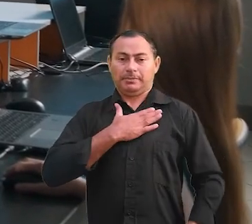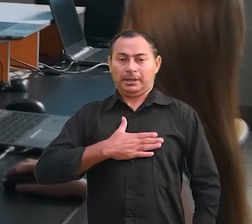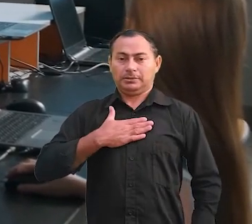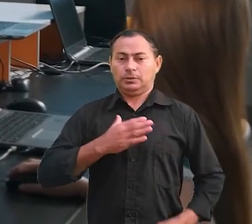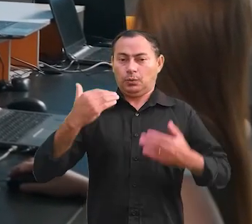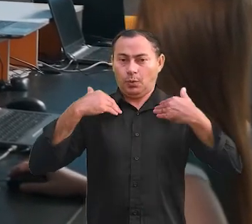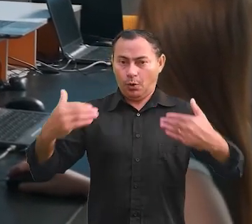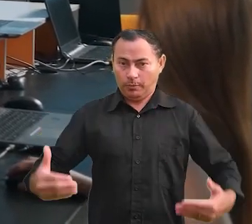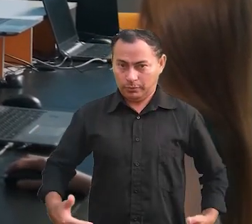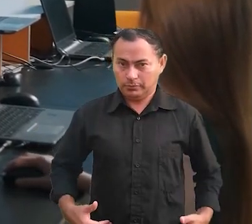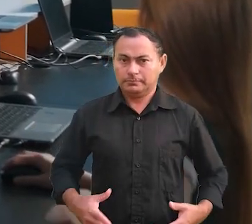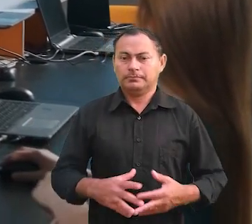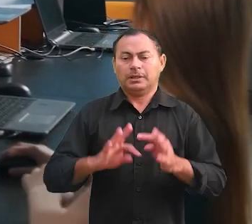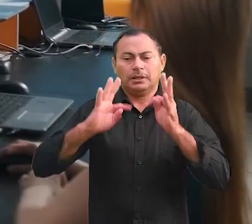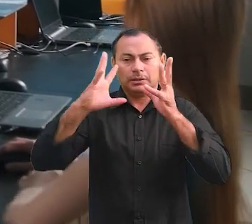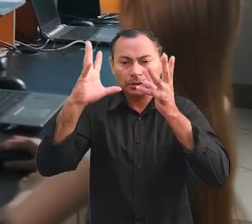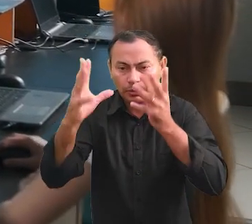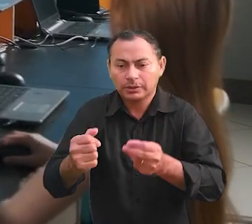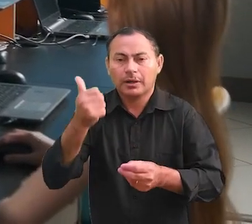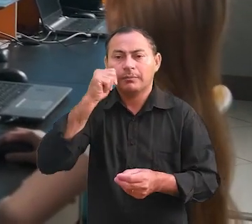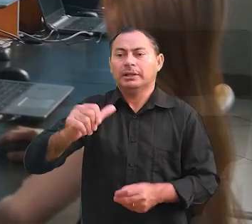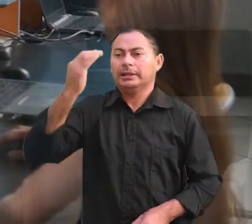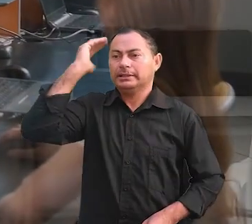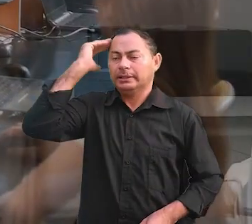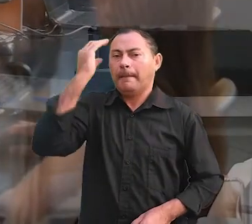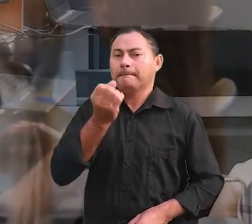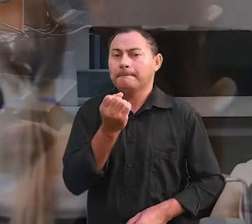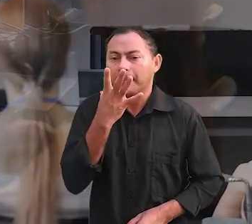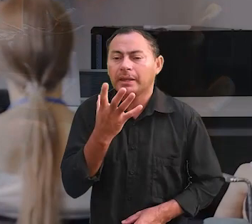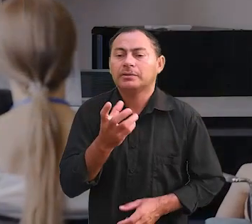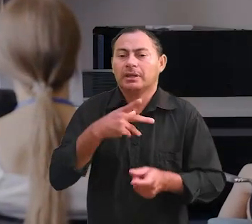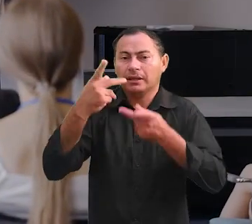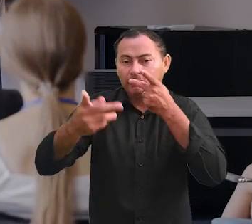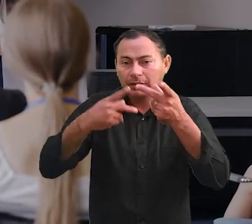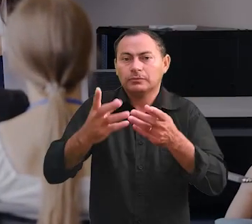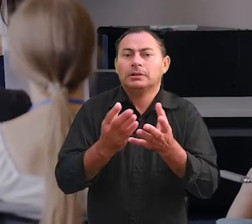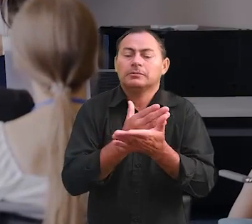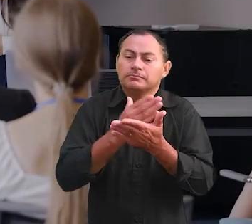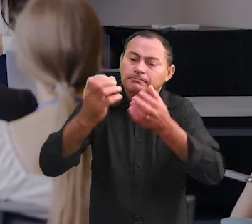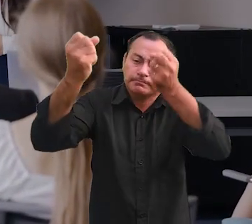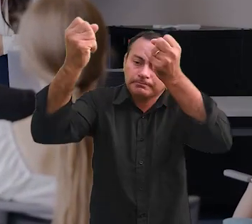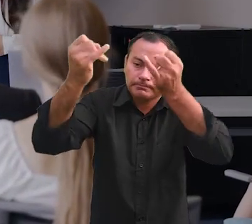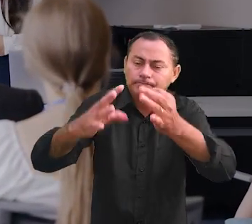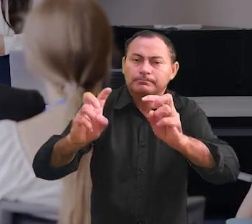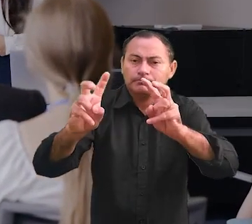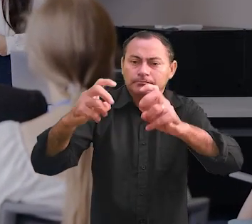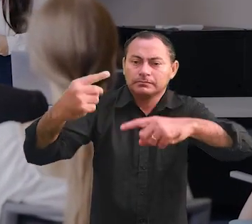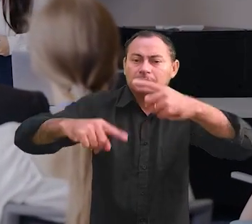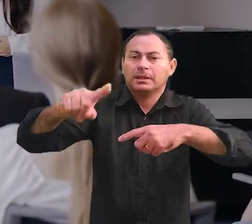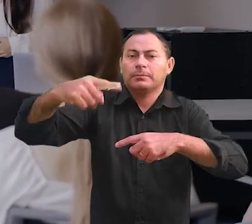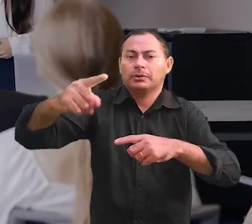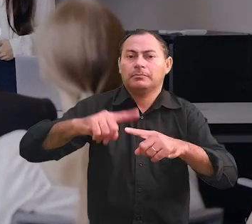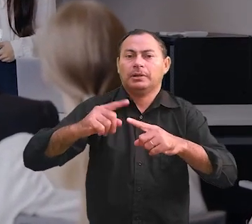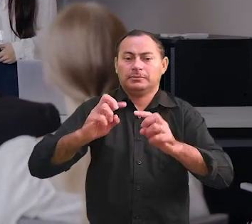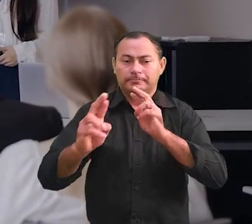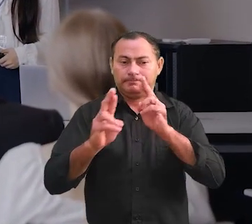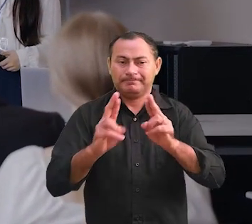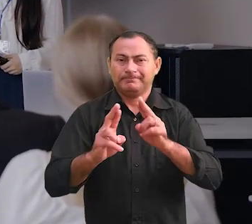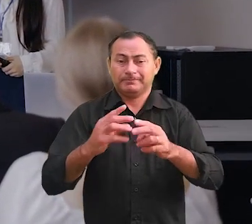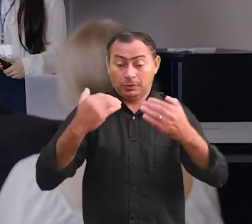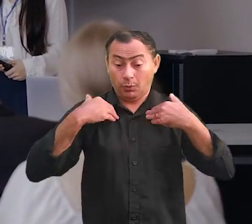experiência mais prazerosa do corpo todas as mulheres entenderam bem o que ela disse e comentaram o assunto é